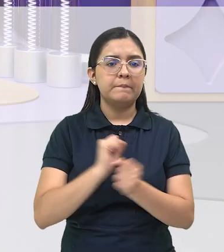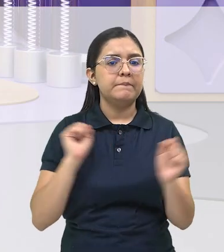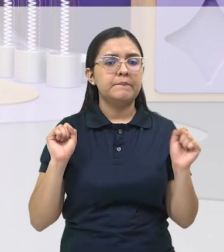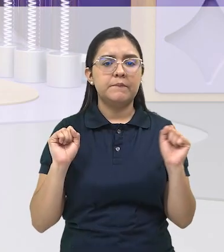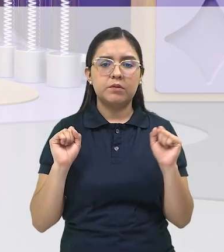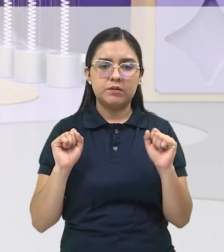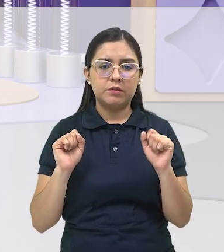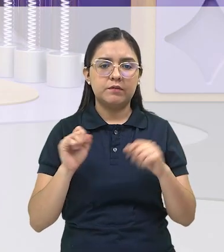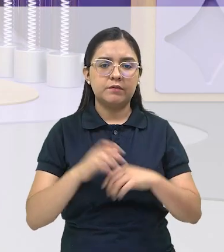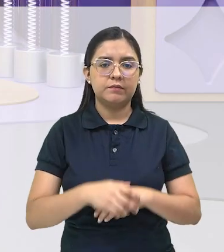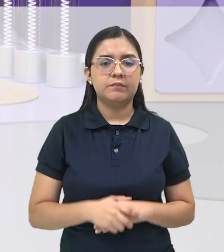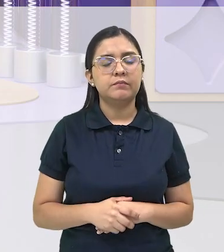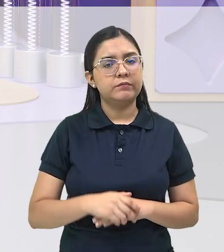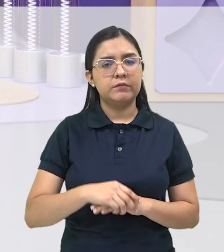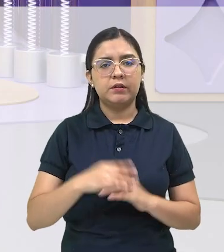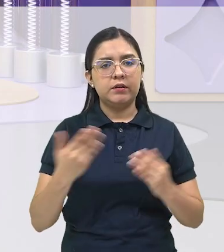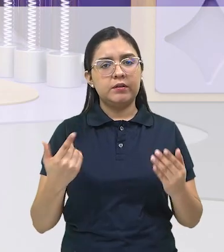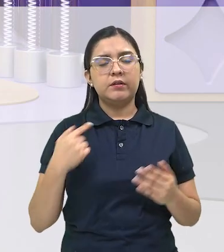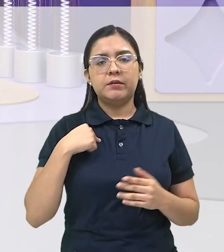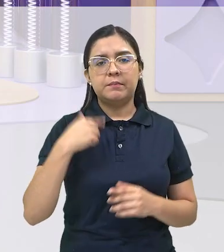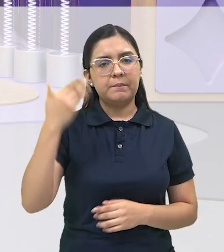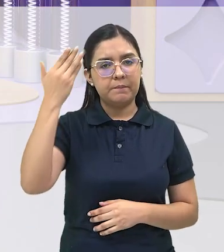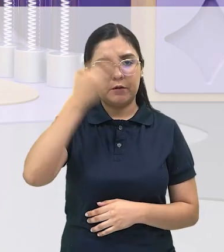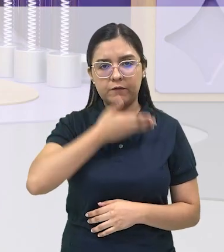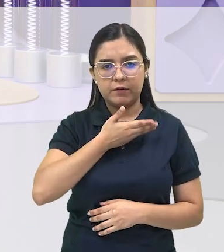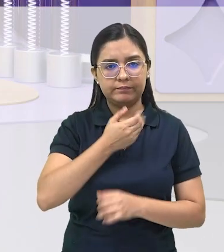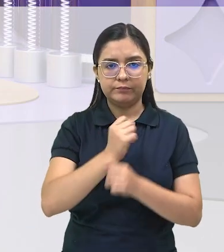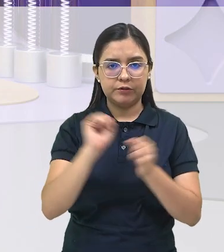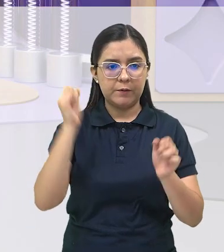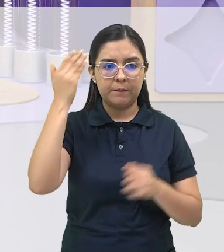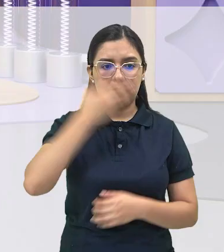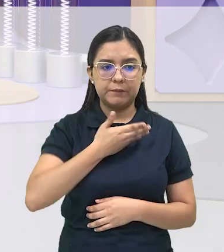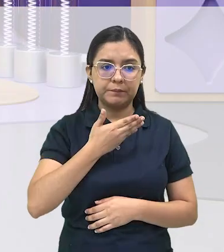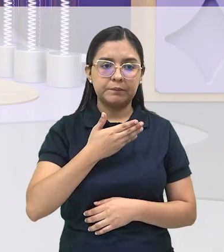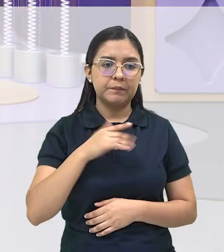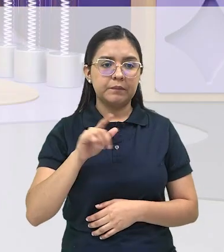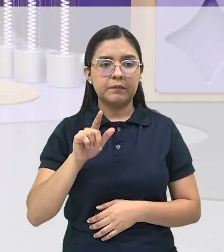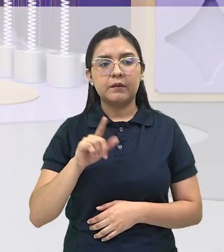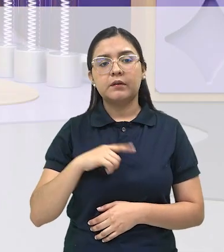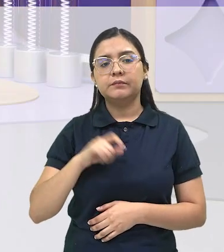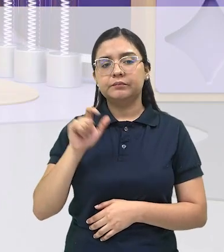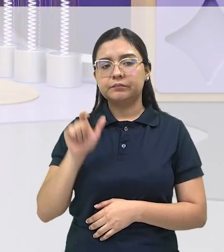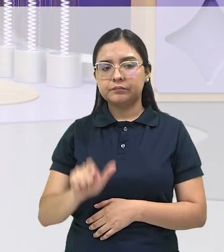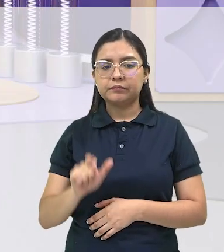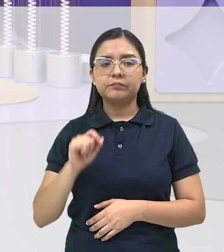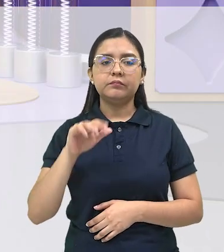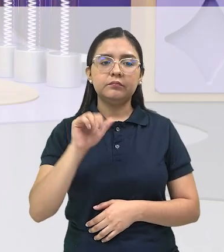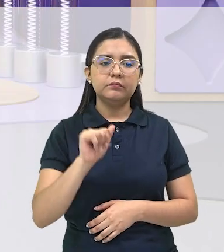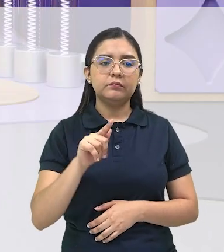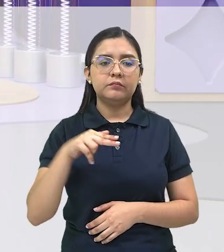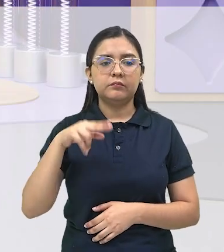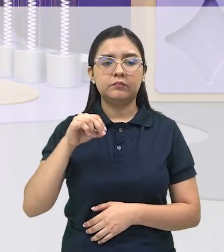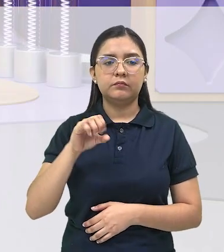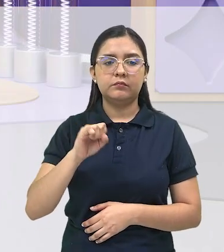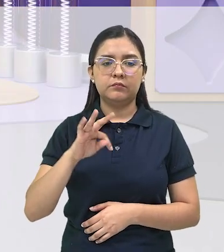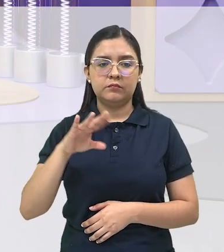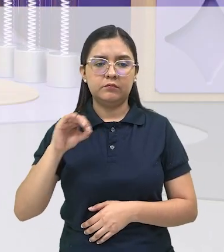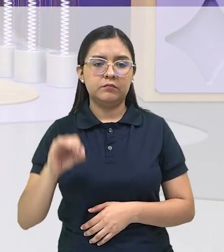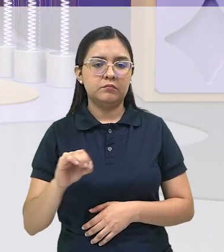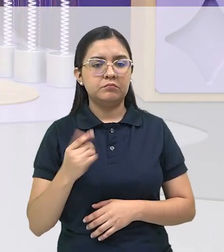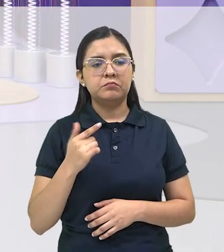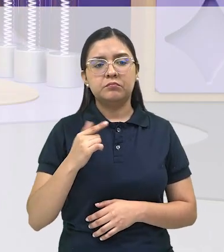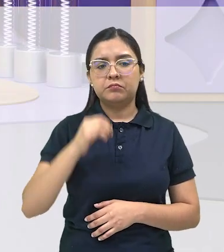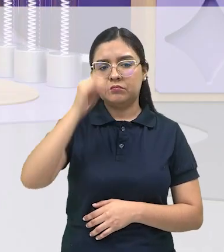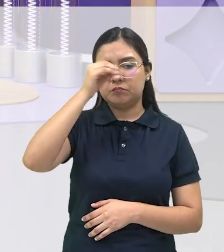ser conhecida ou provada. A palavra agnóstico significa essencialmente sem